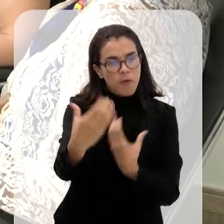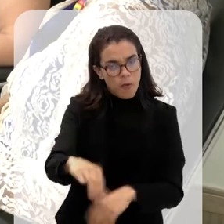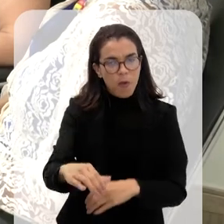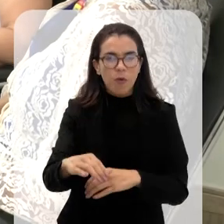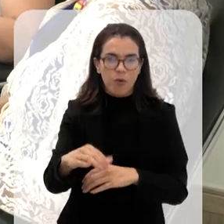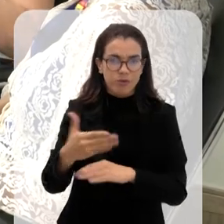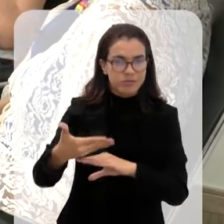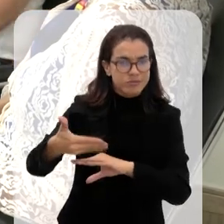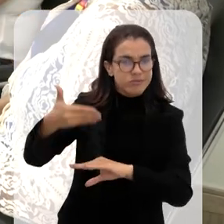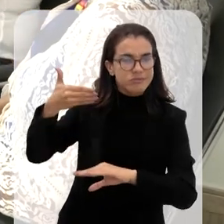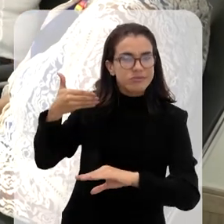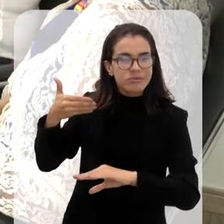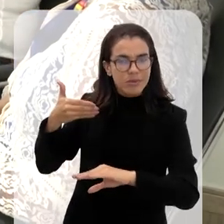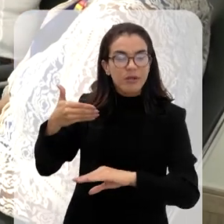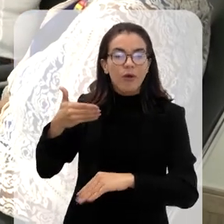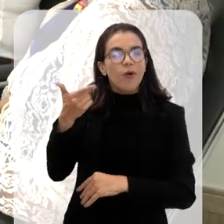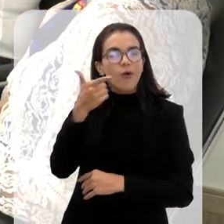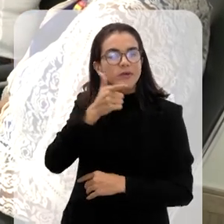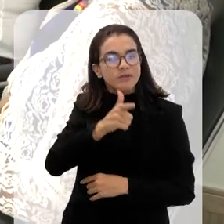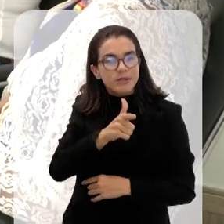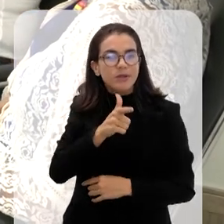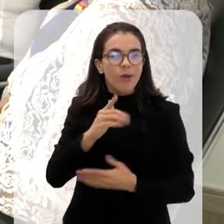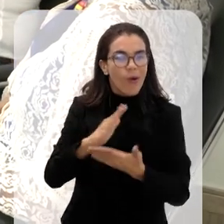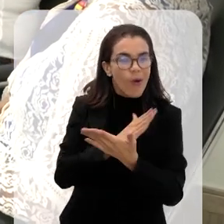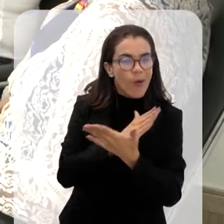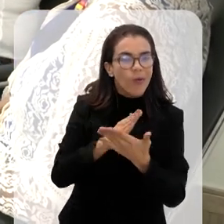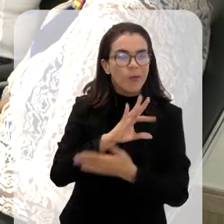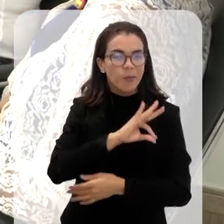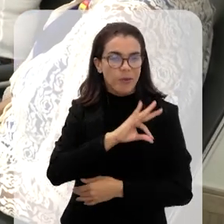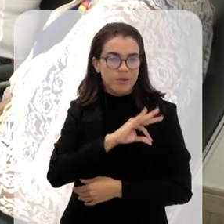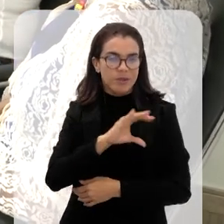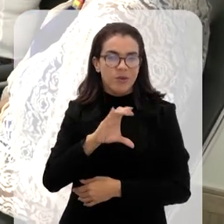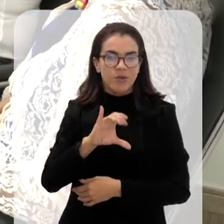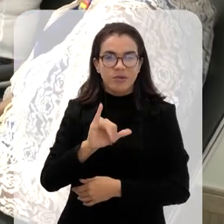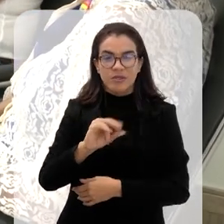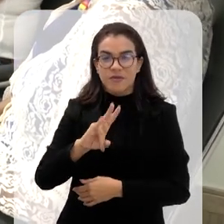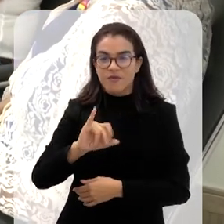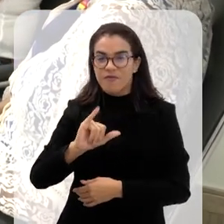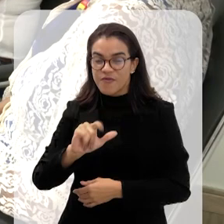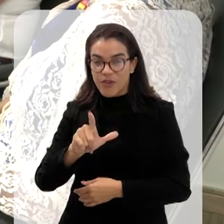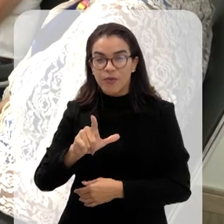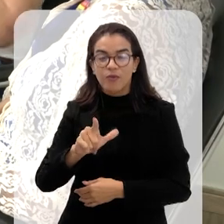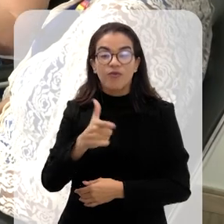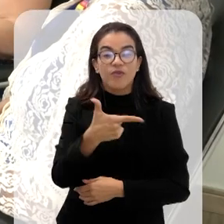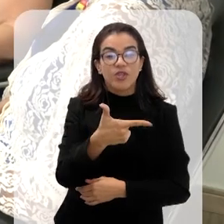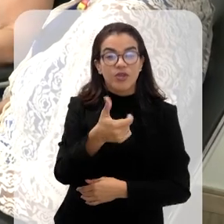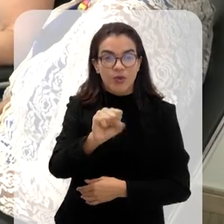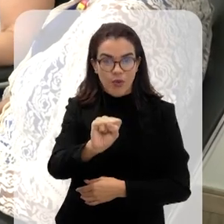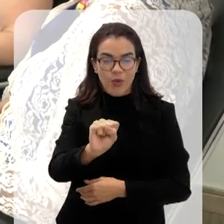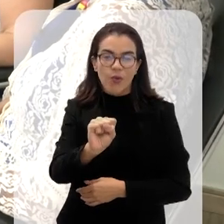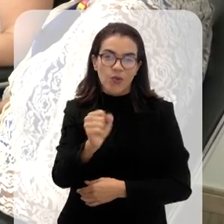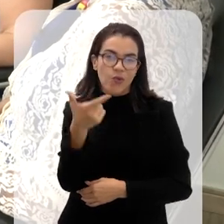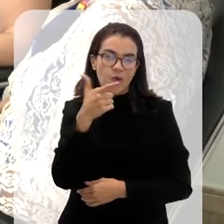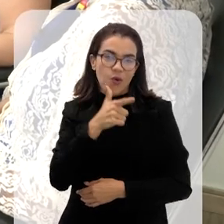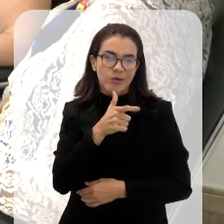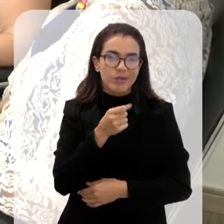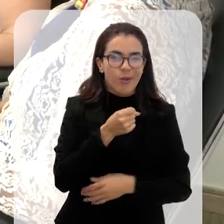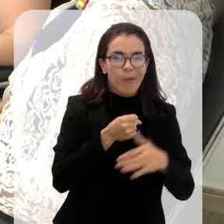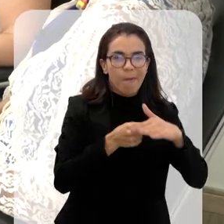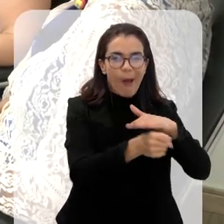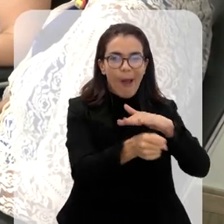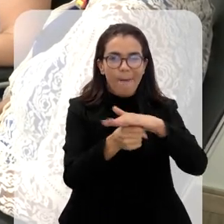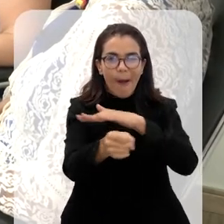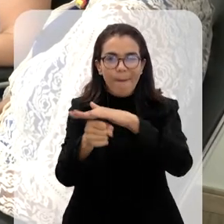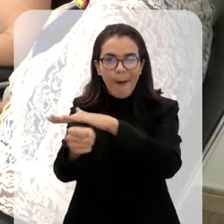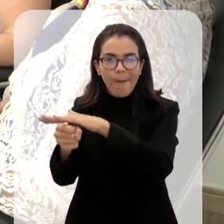concurso agora, ano passado, e nós recebemos alguns policiais civis Foram 28 policiais, isso a gente conseguiu abastecer